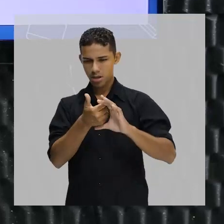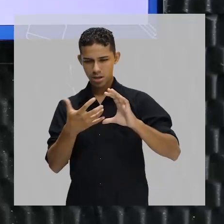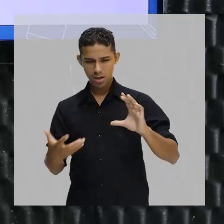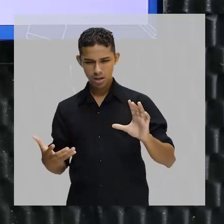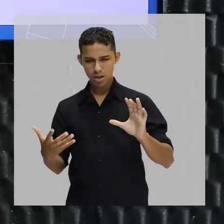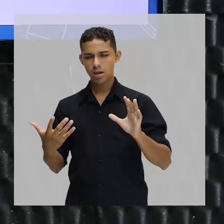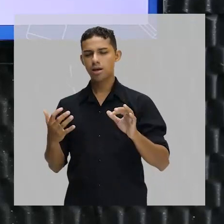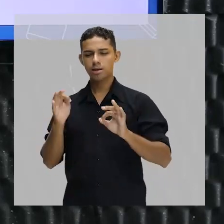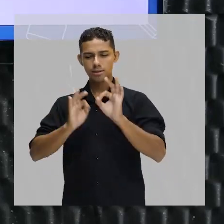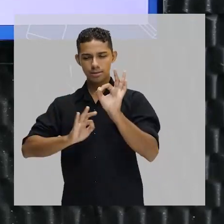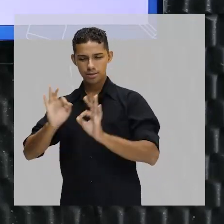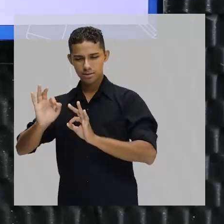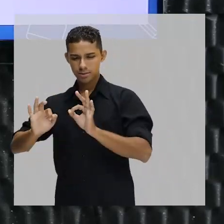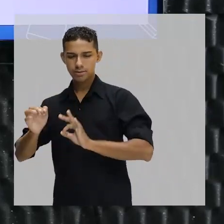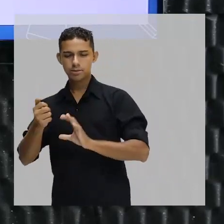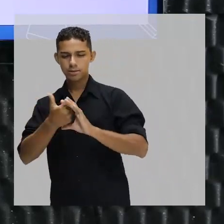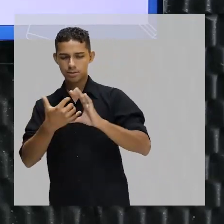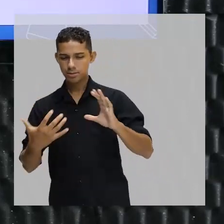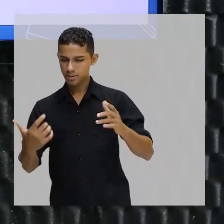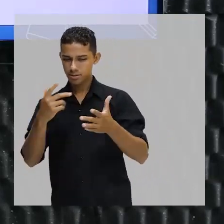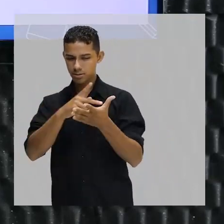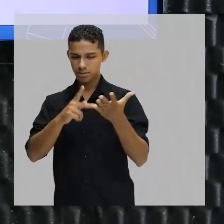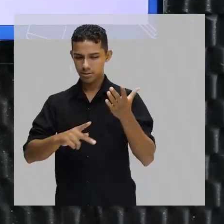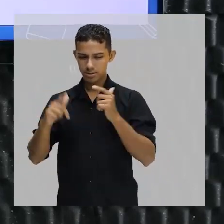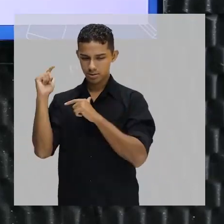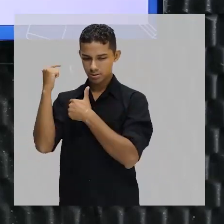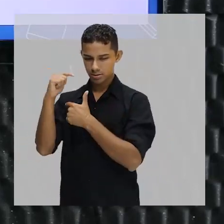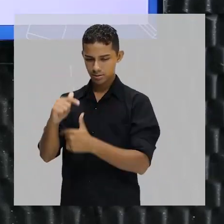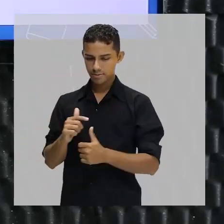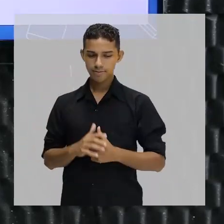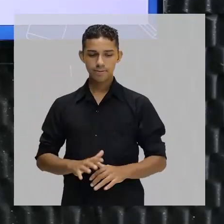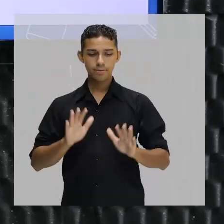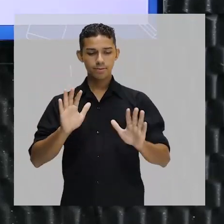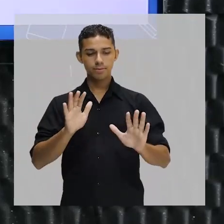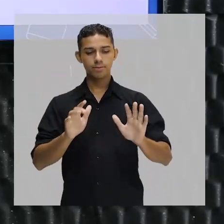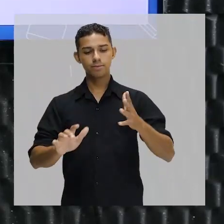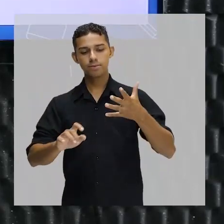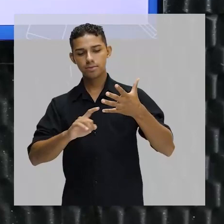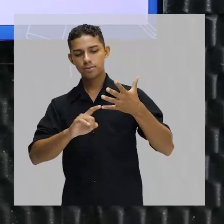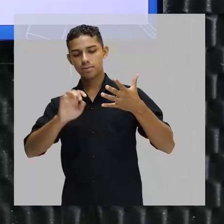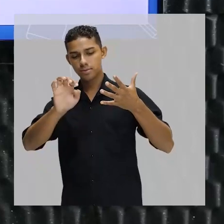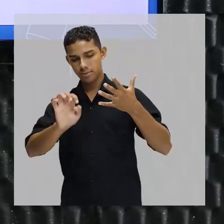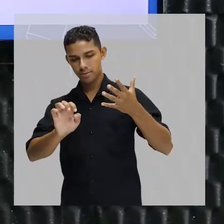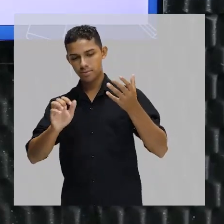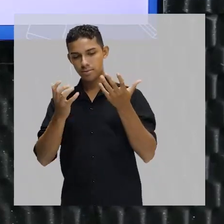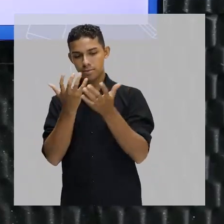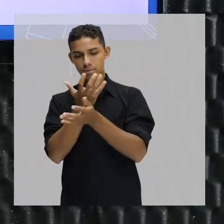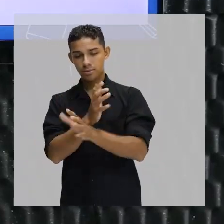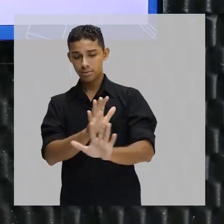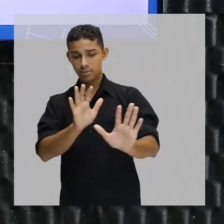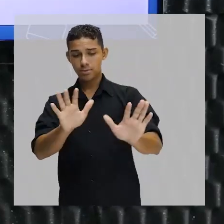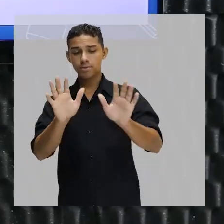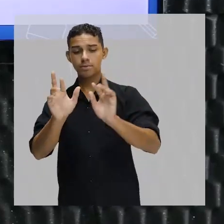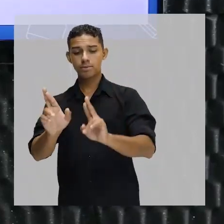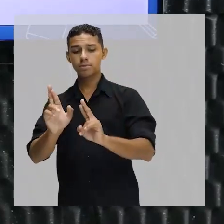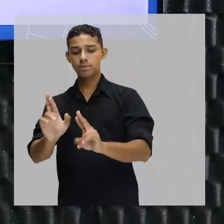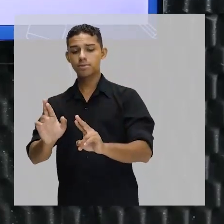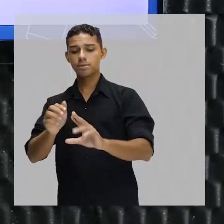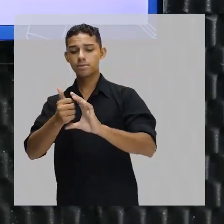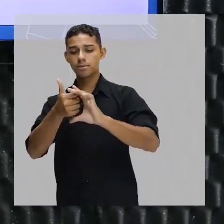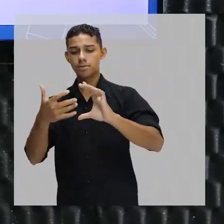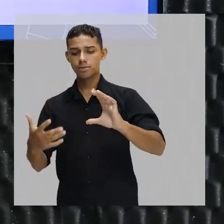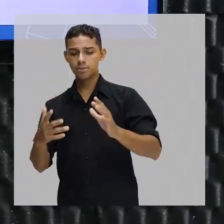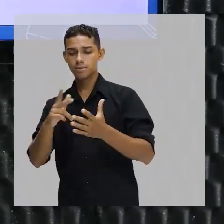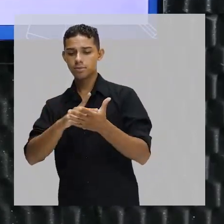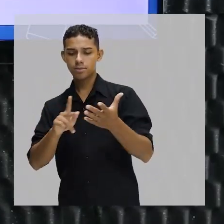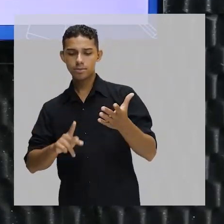tradicionais. Letra E, a quebra de expectativa descaracteriza o gênero poesia, que deveria se estruturar de uma